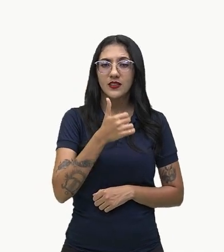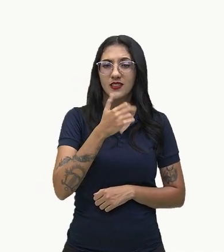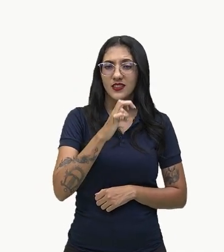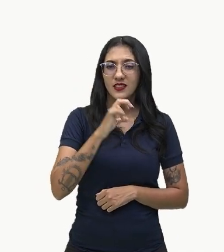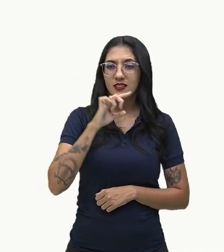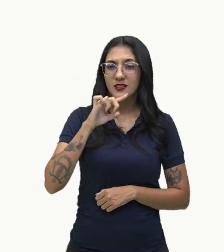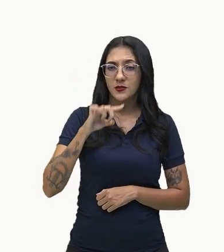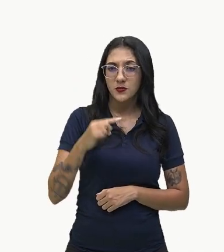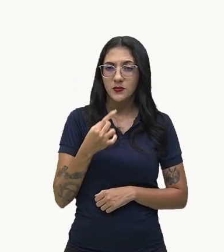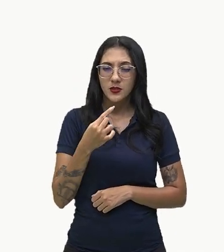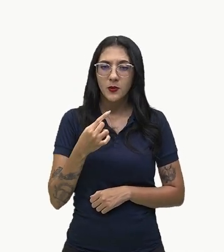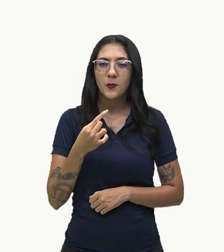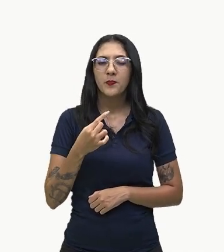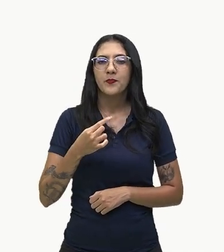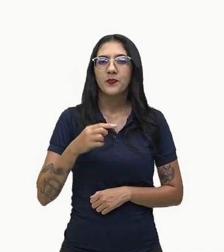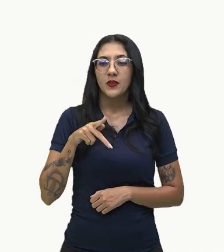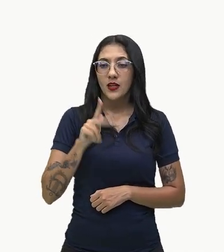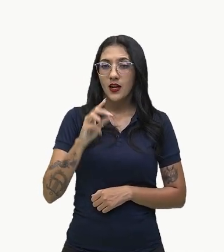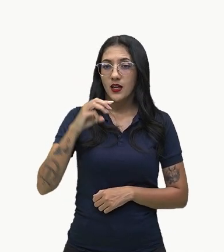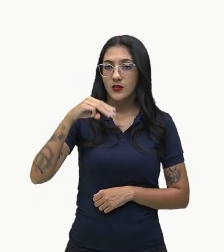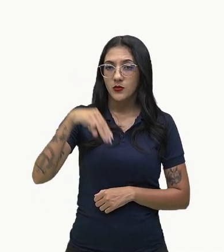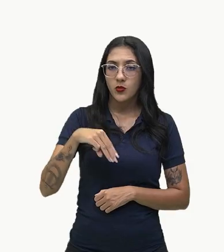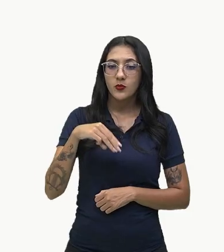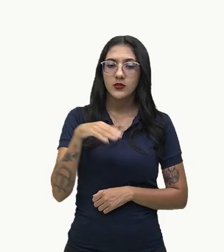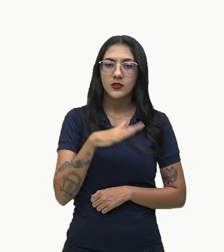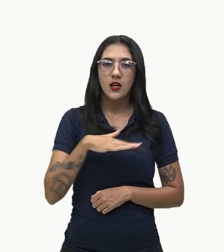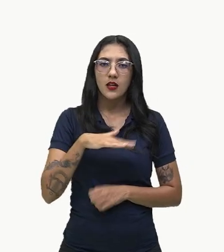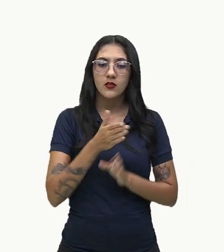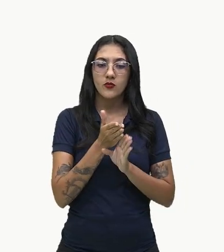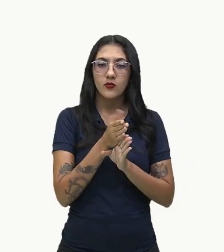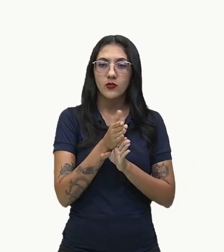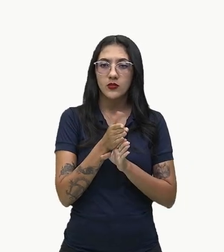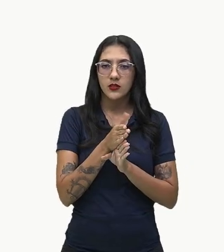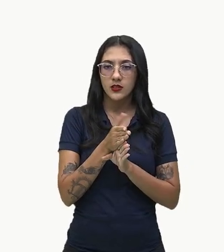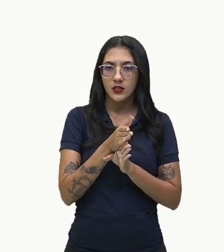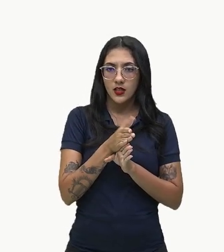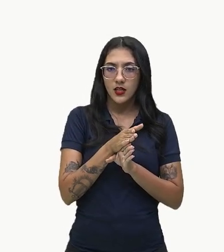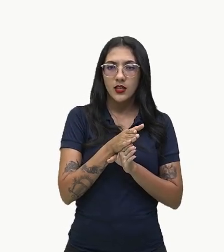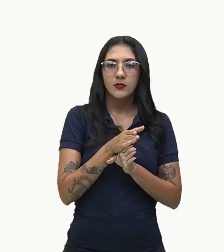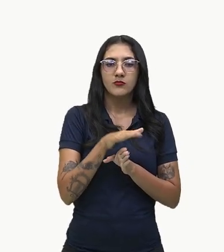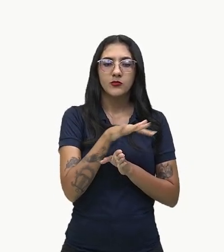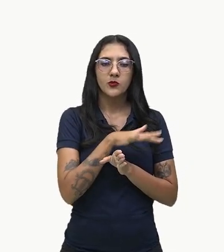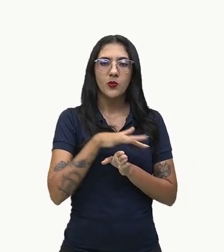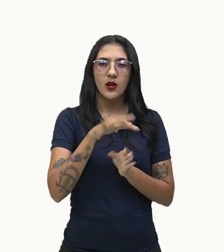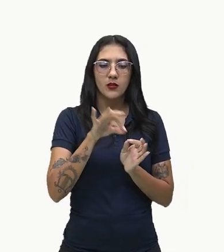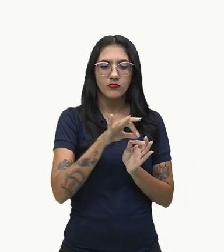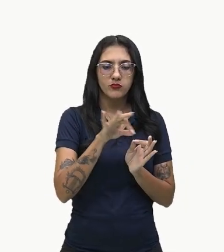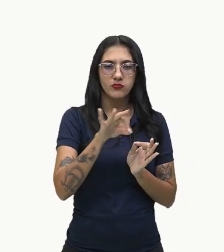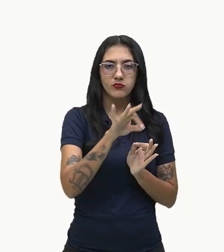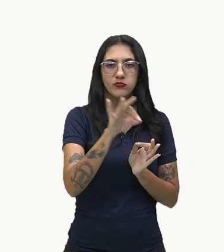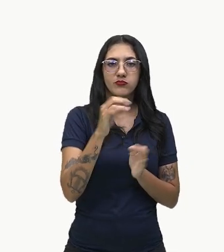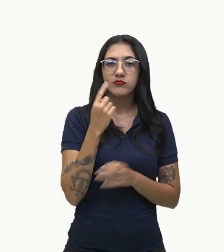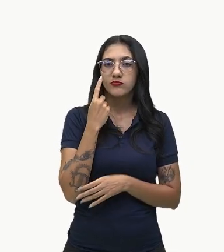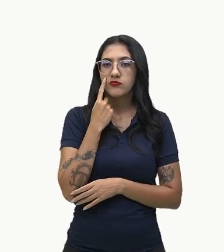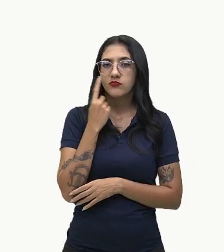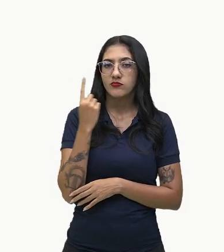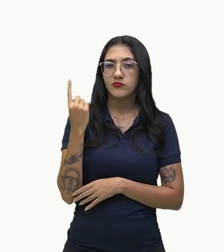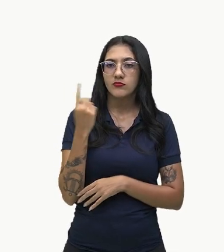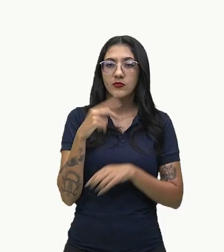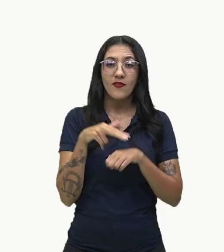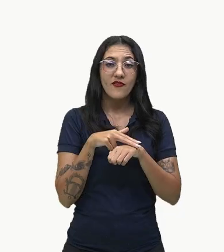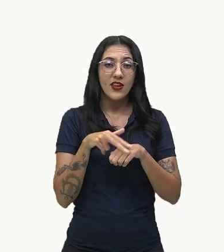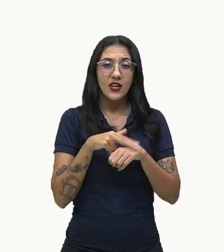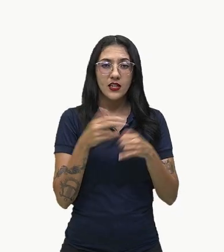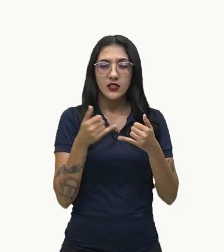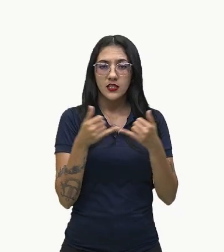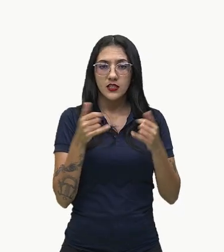15.719 quilômetros de fronteira terrestre, onde observem a linha verde que vai indicar aí